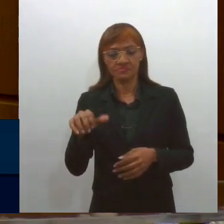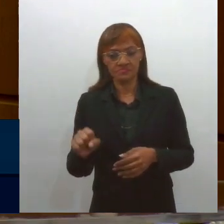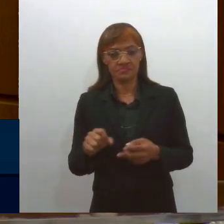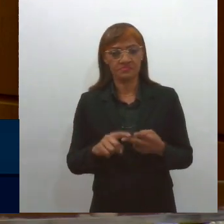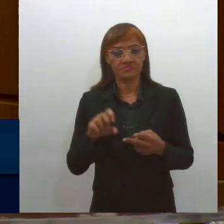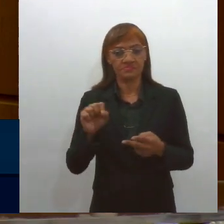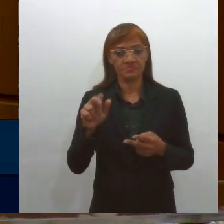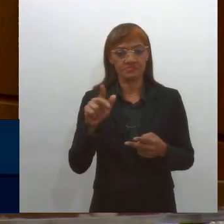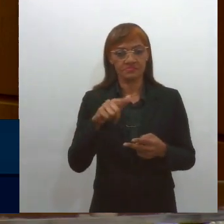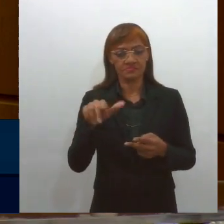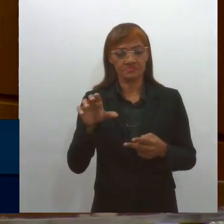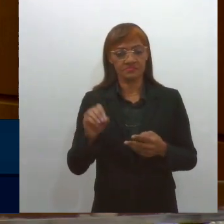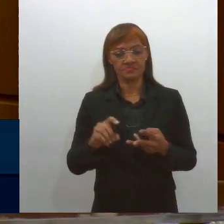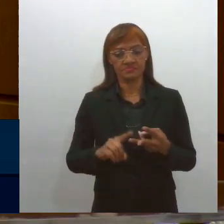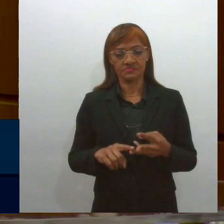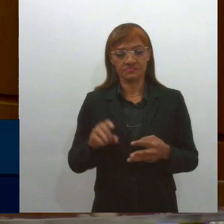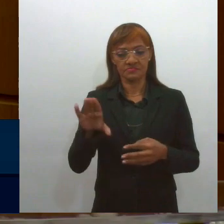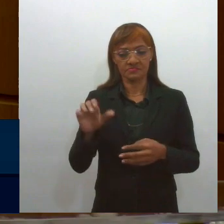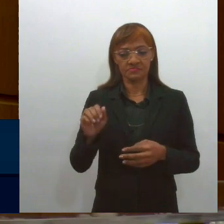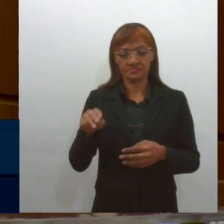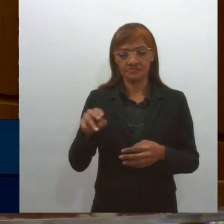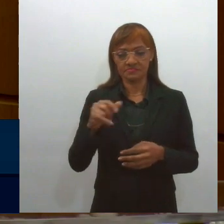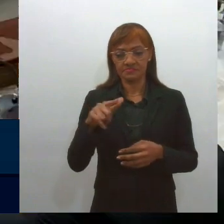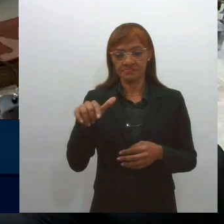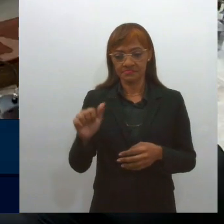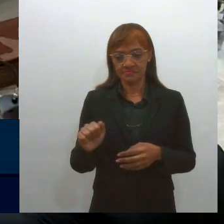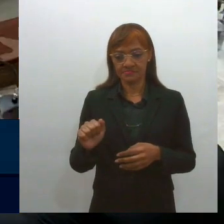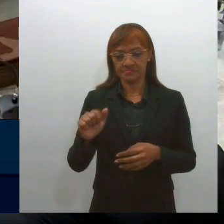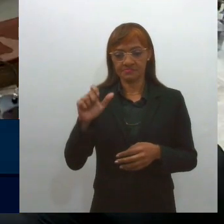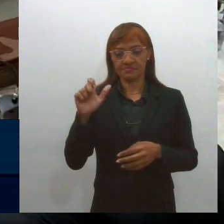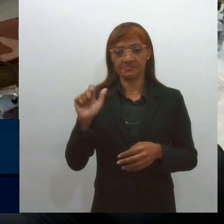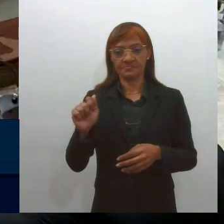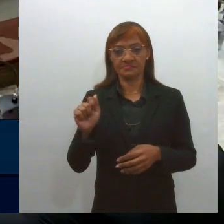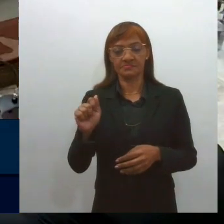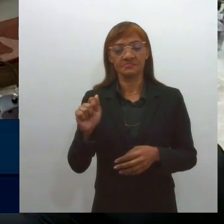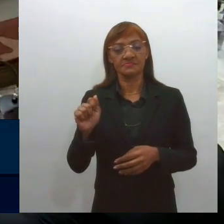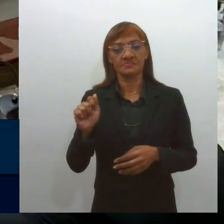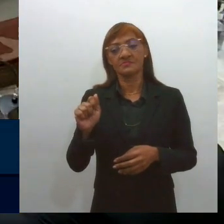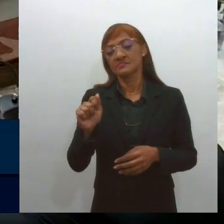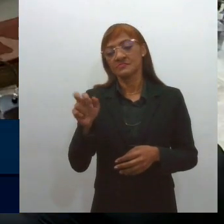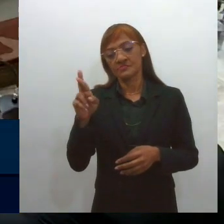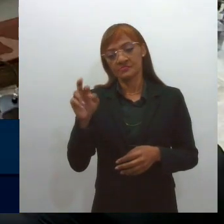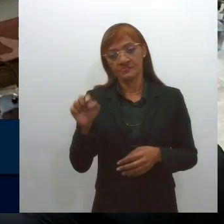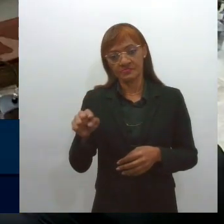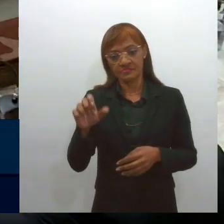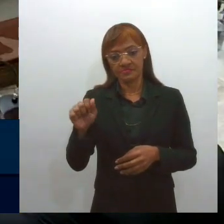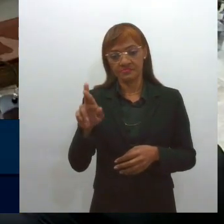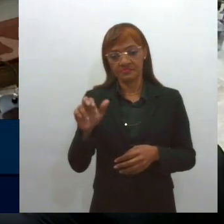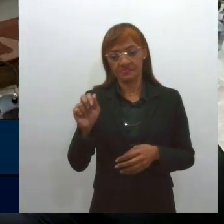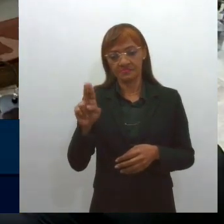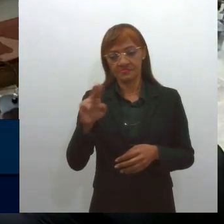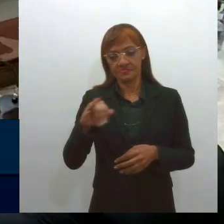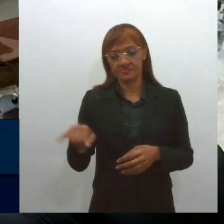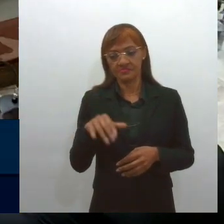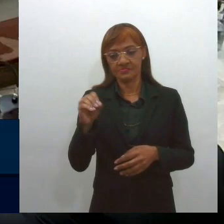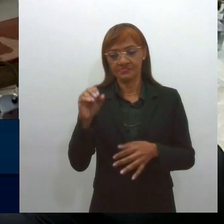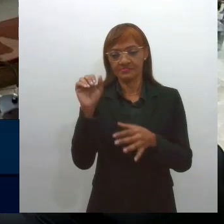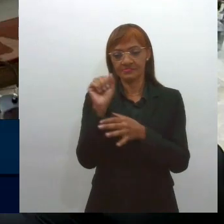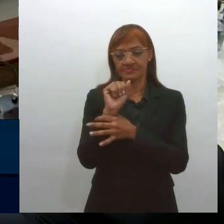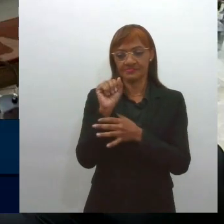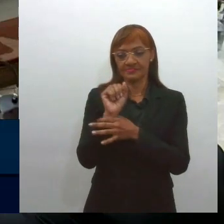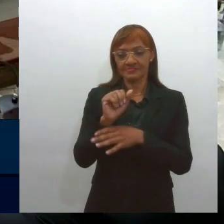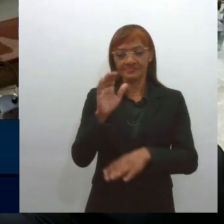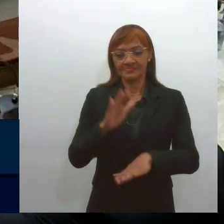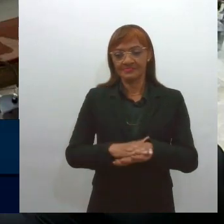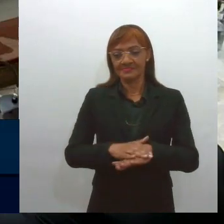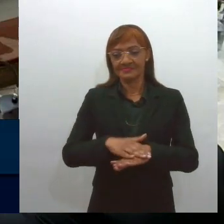Roberta Araújo, né, a assessora mais alegre desta casa, Jéssica